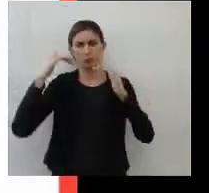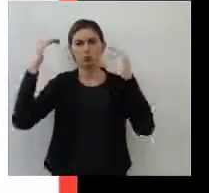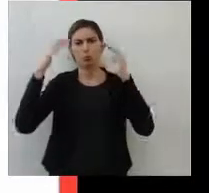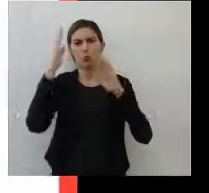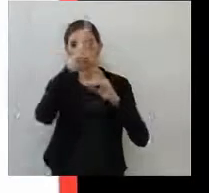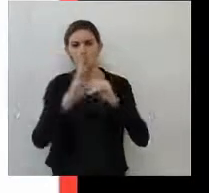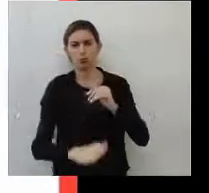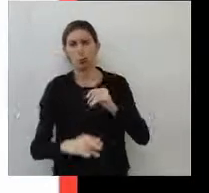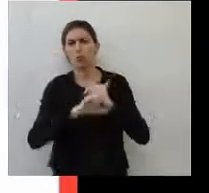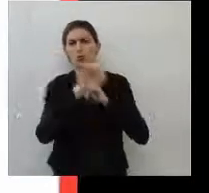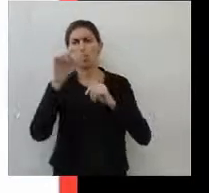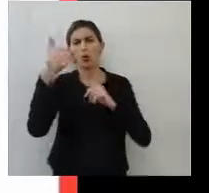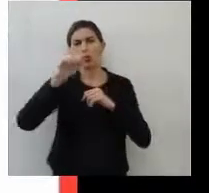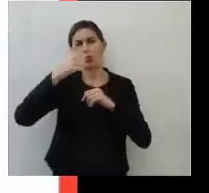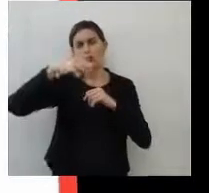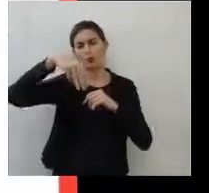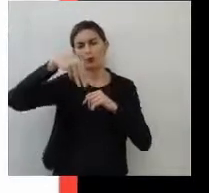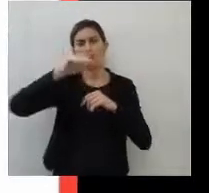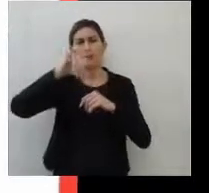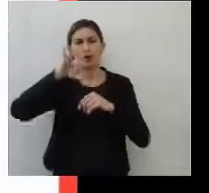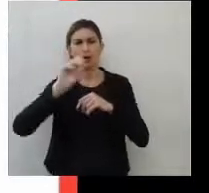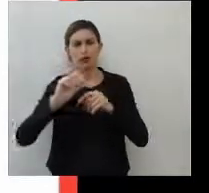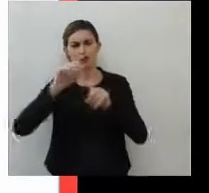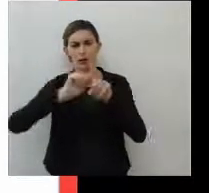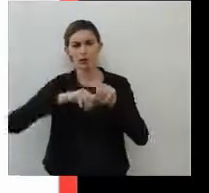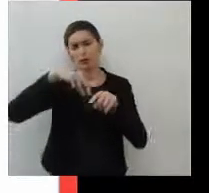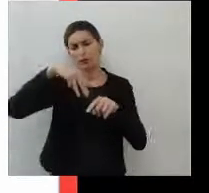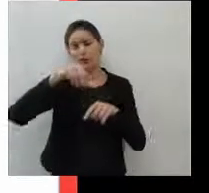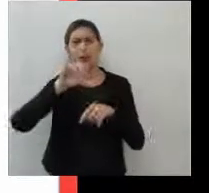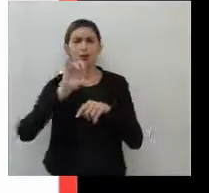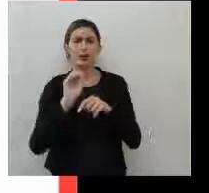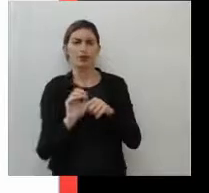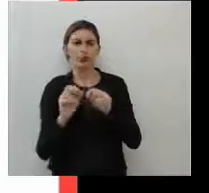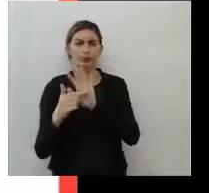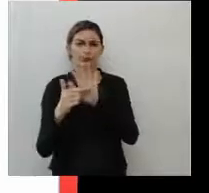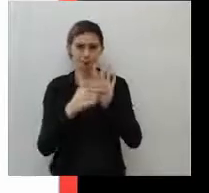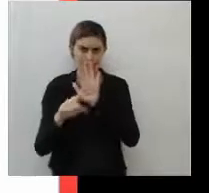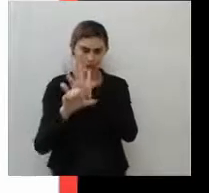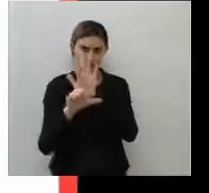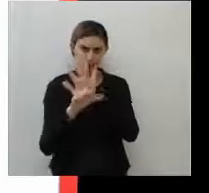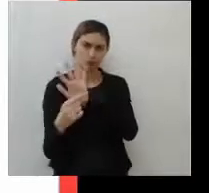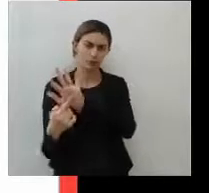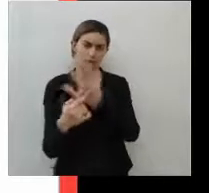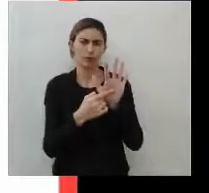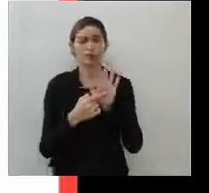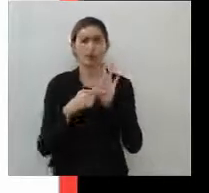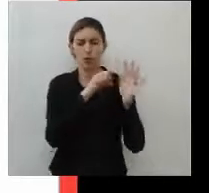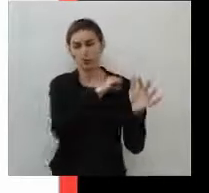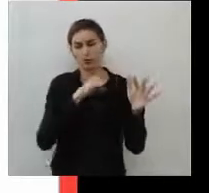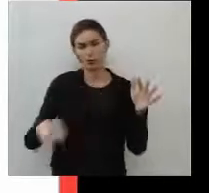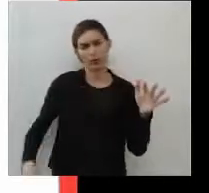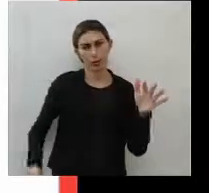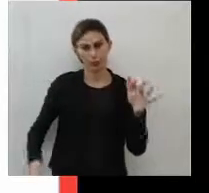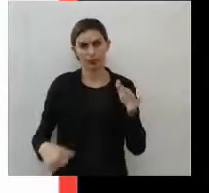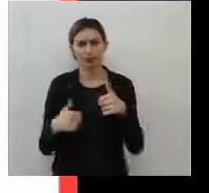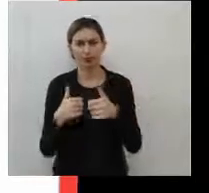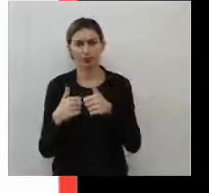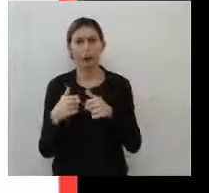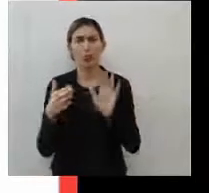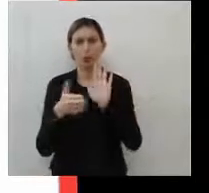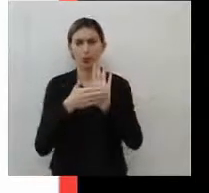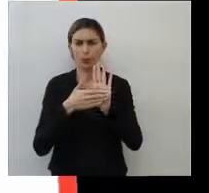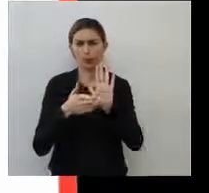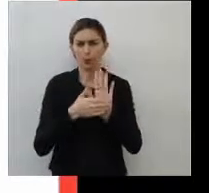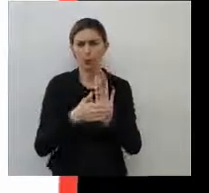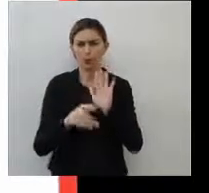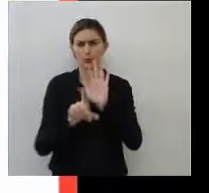dia 11 de maio. Veja só, 11 de maio. A lei foi apresentada ao Senado. Tá? O projeto